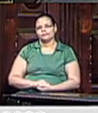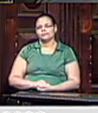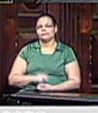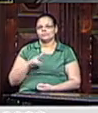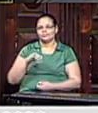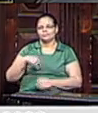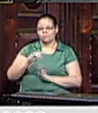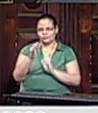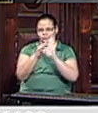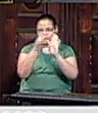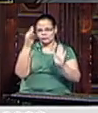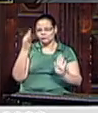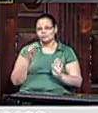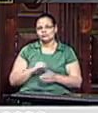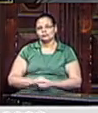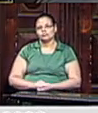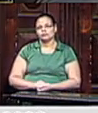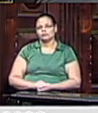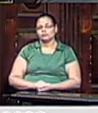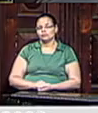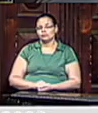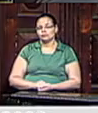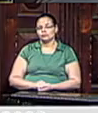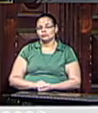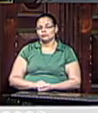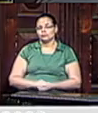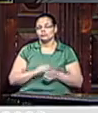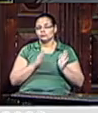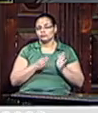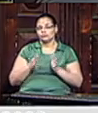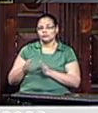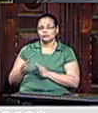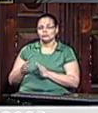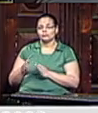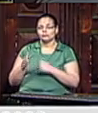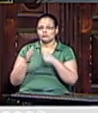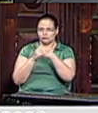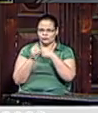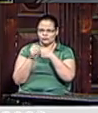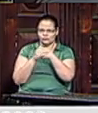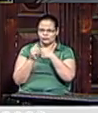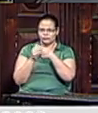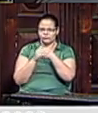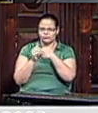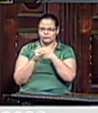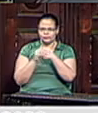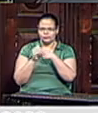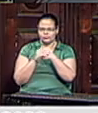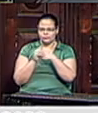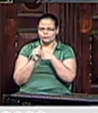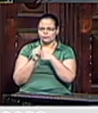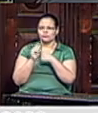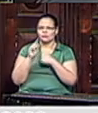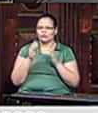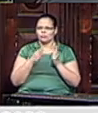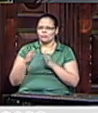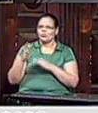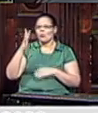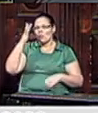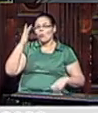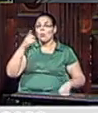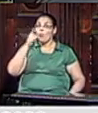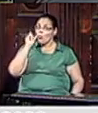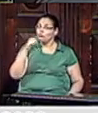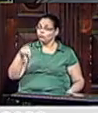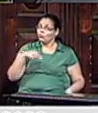à promulgação. Pela ordem. Deputado eu quero Samuel, apoiar. com todo carinho. O senhor vai falar pela ordem. É que ontem nós combinamos